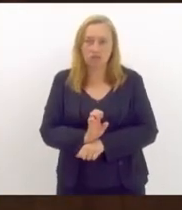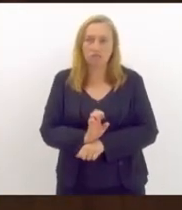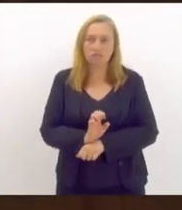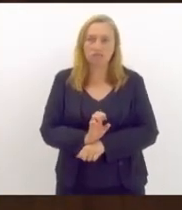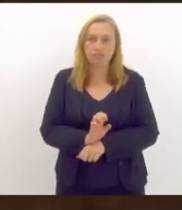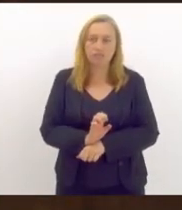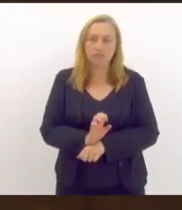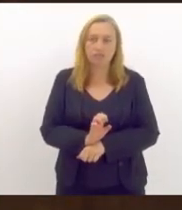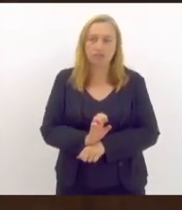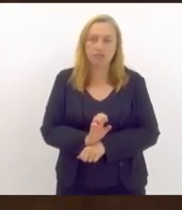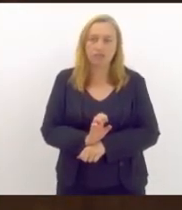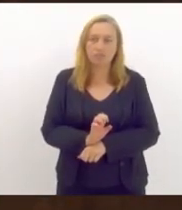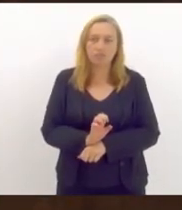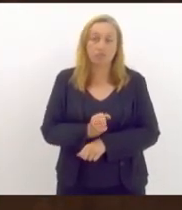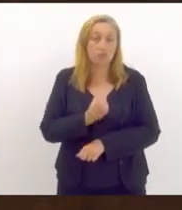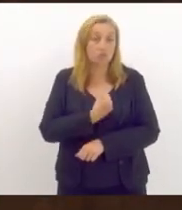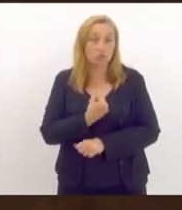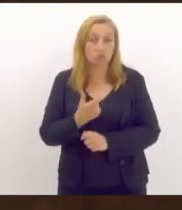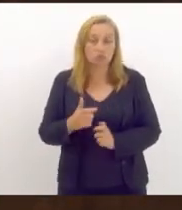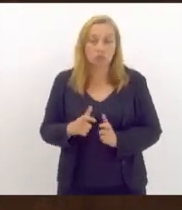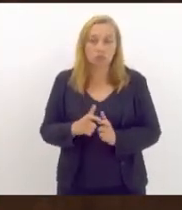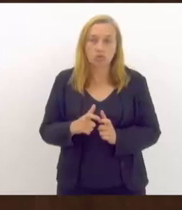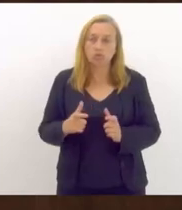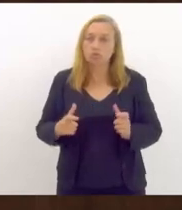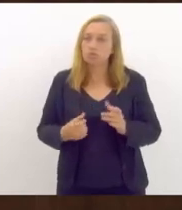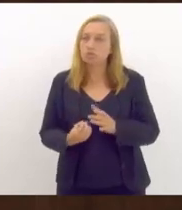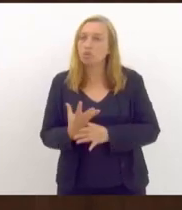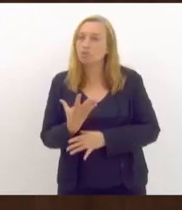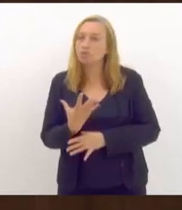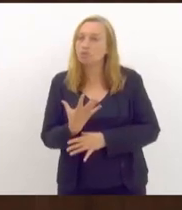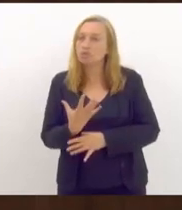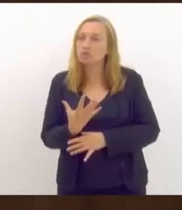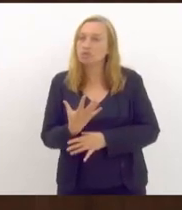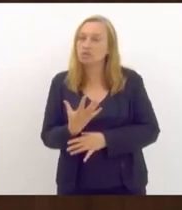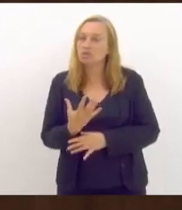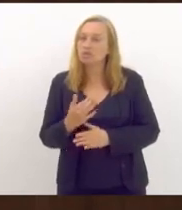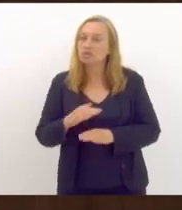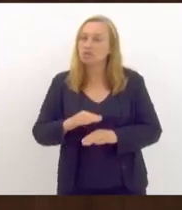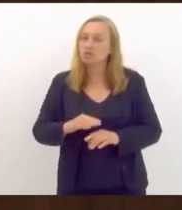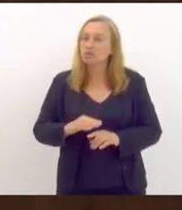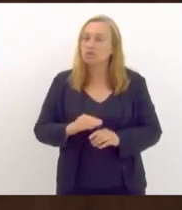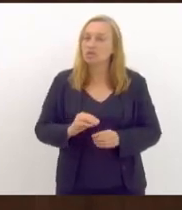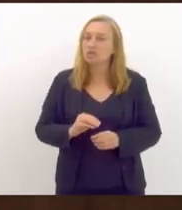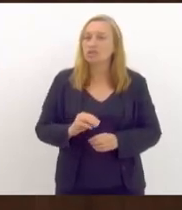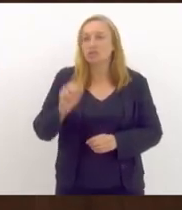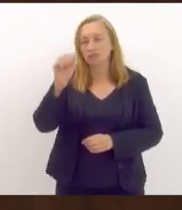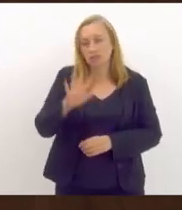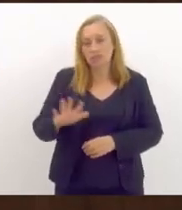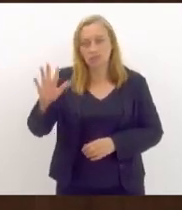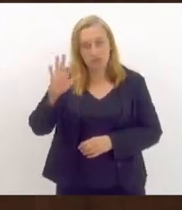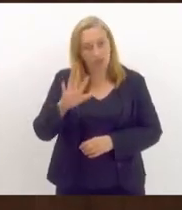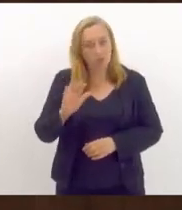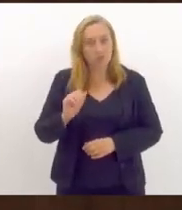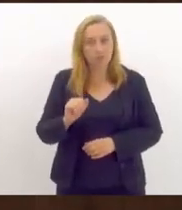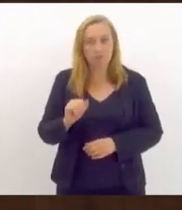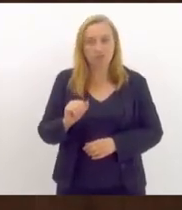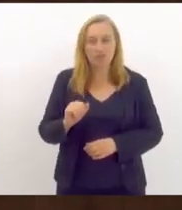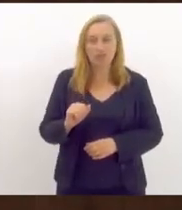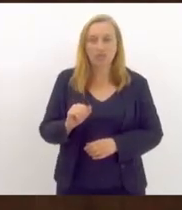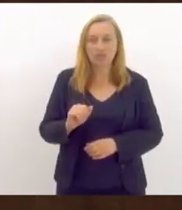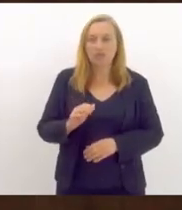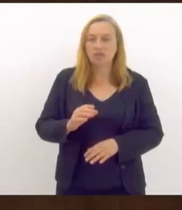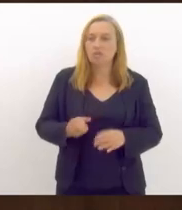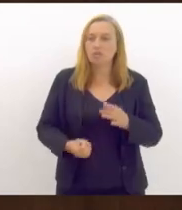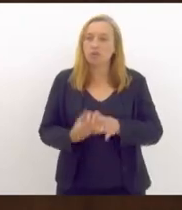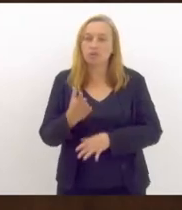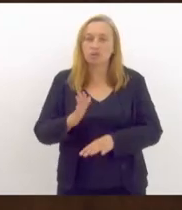geravam o maior número de produções em nível Nacional era o índice da Federação que produzia mais